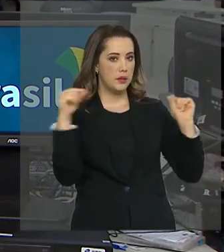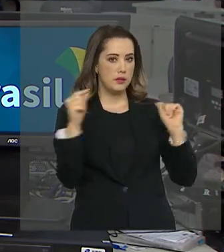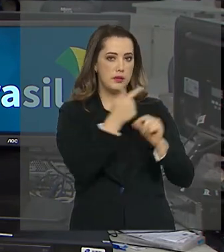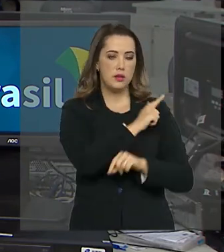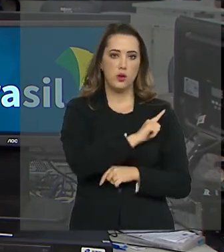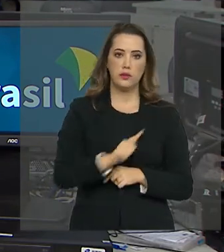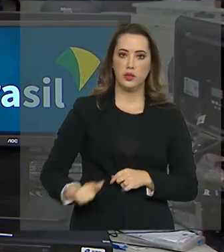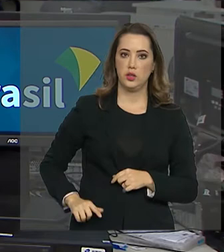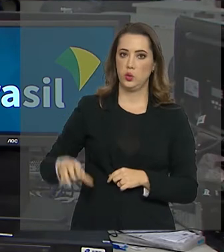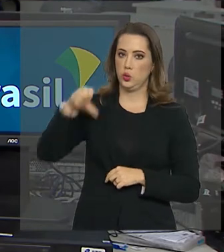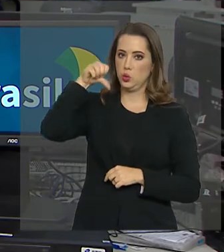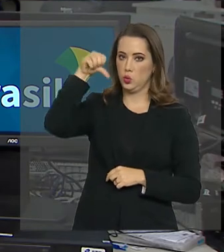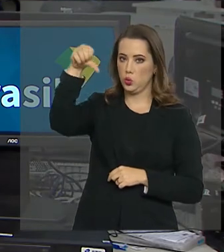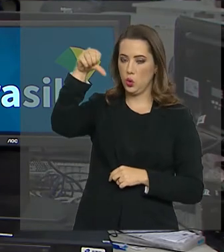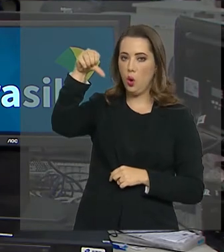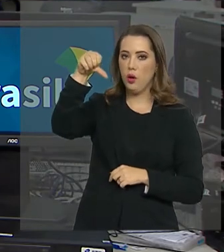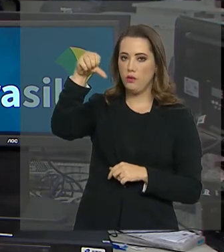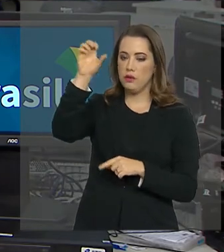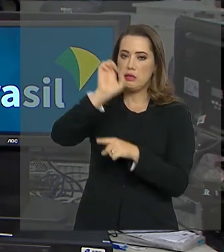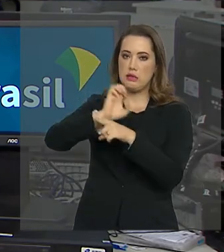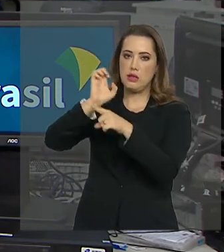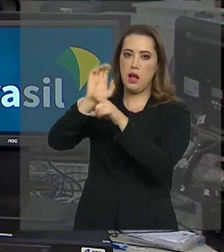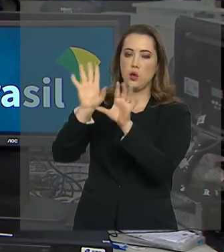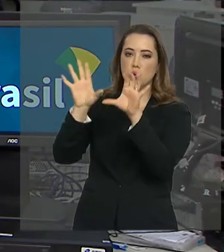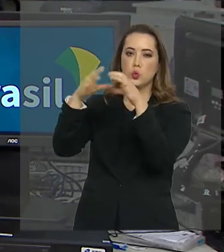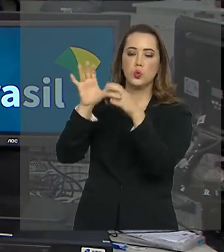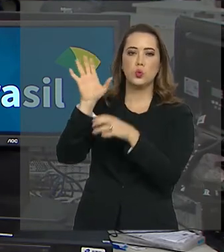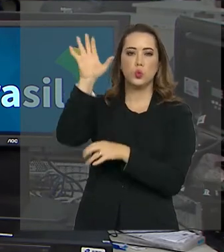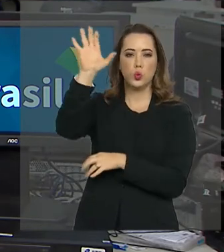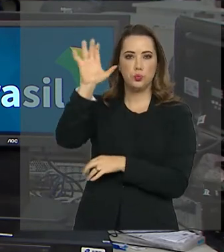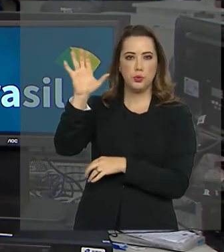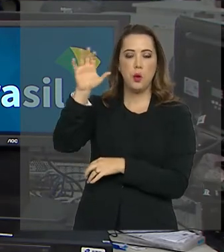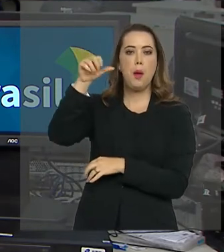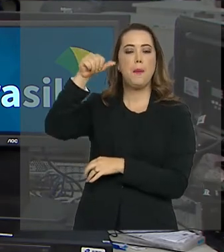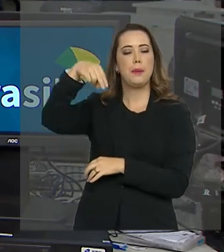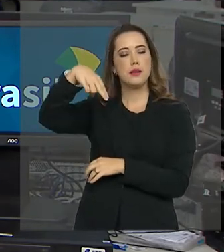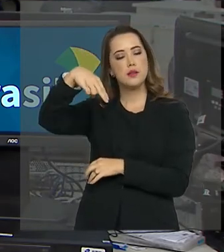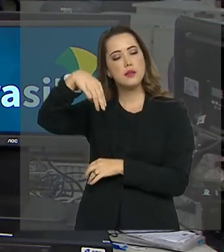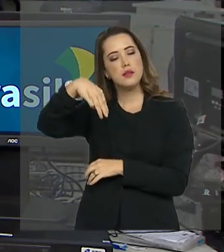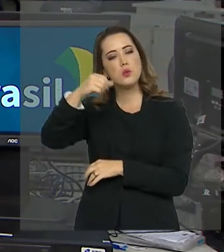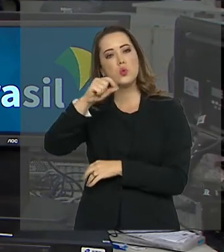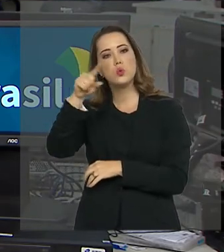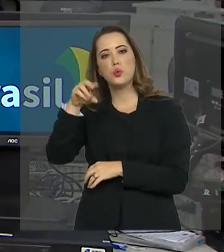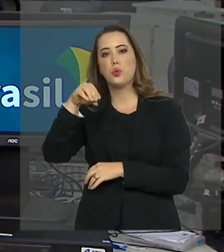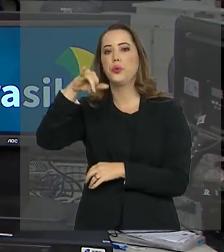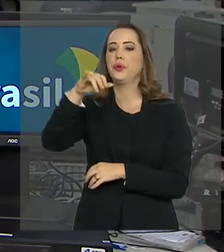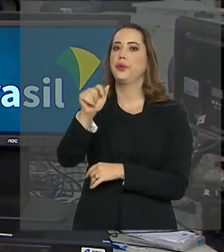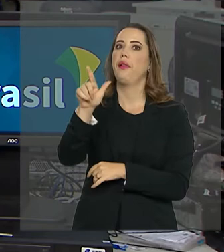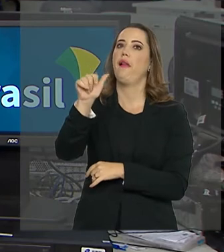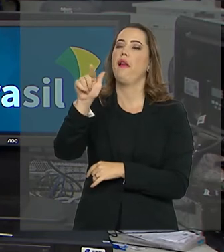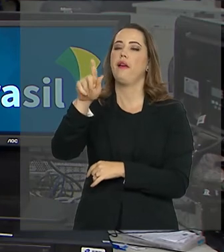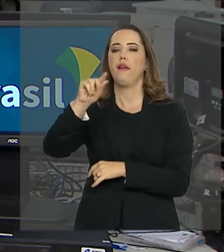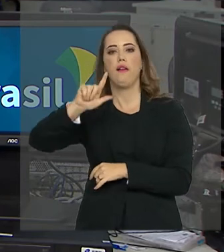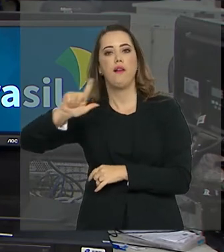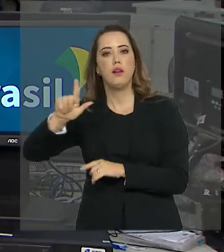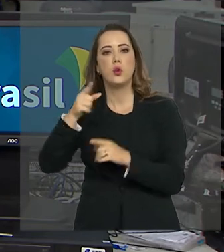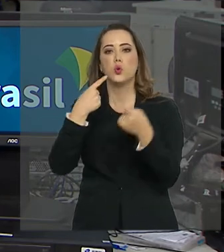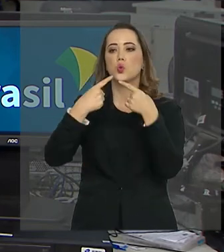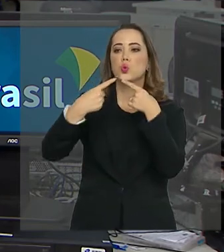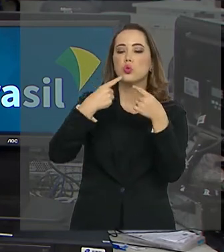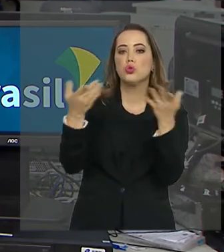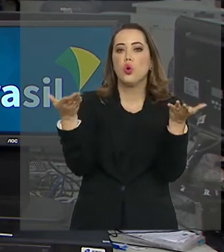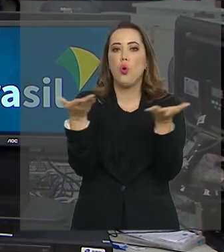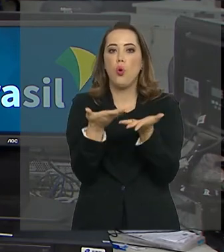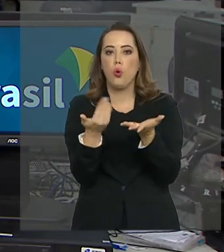governadores dos 9 estados que compõem a Amazônia Legal se reuniram hoje no Ministério do Meio Ambiente para discutir com o governo federal